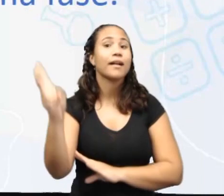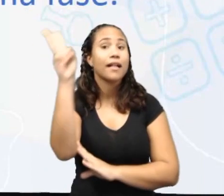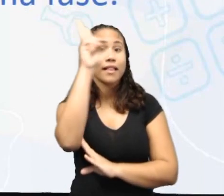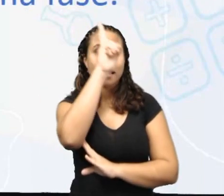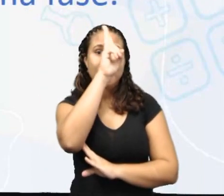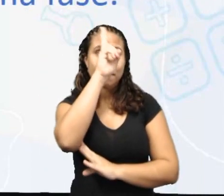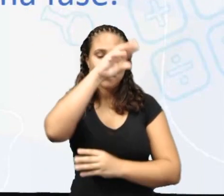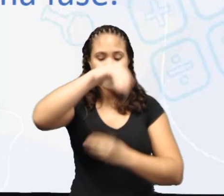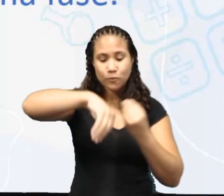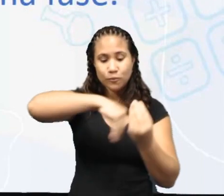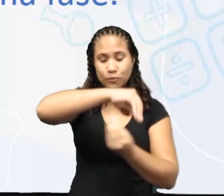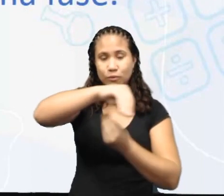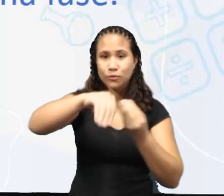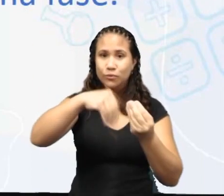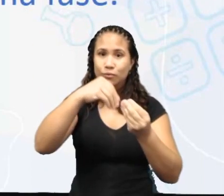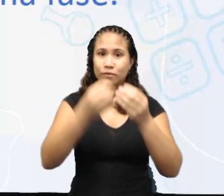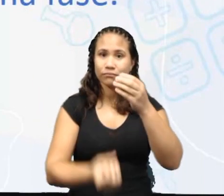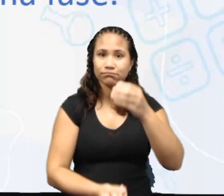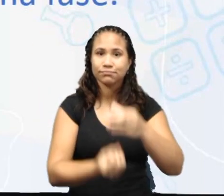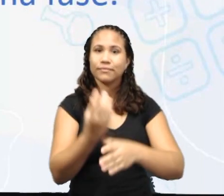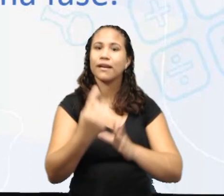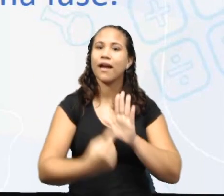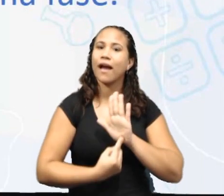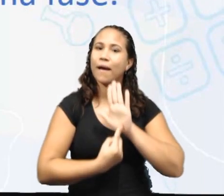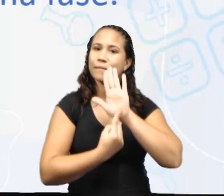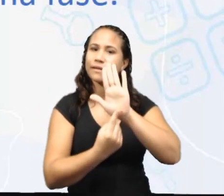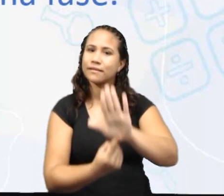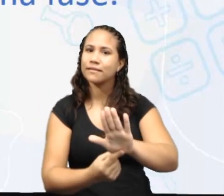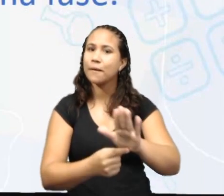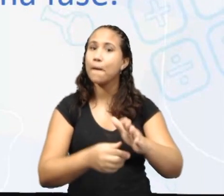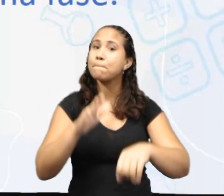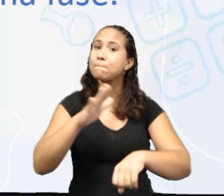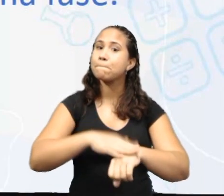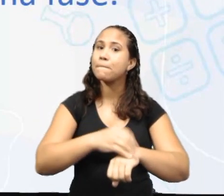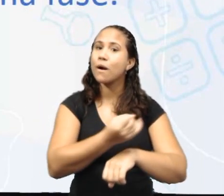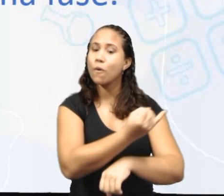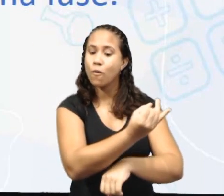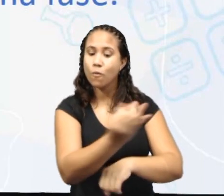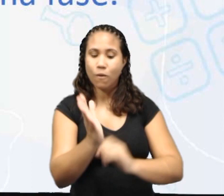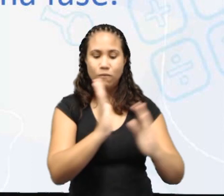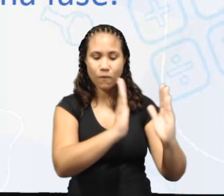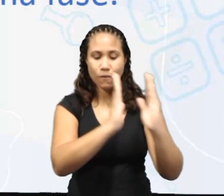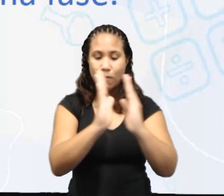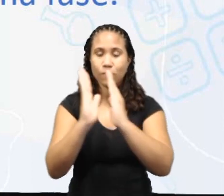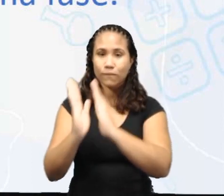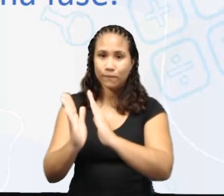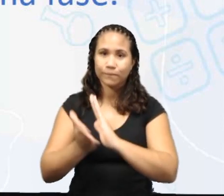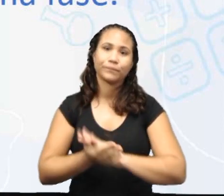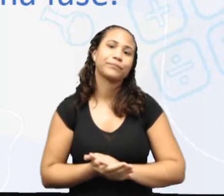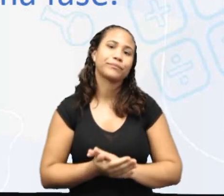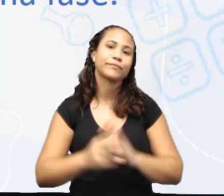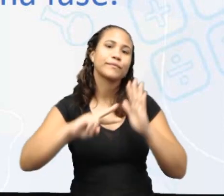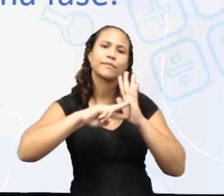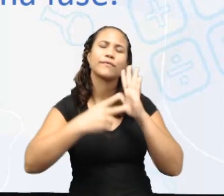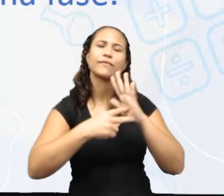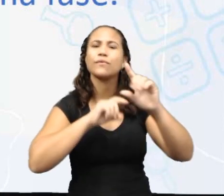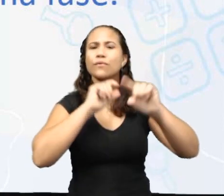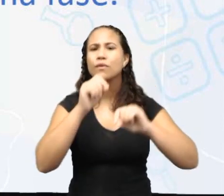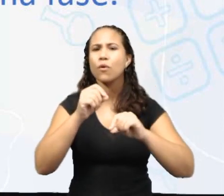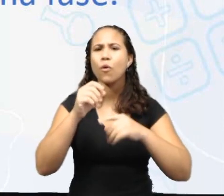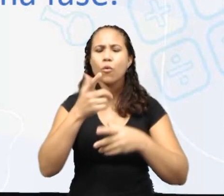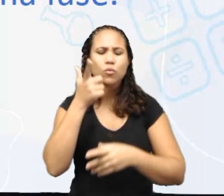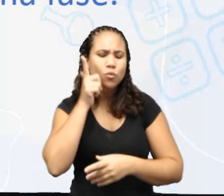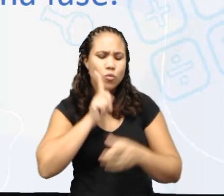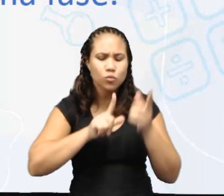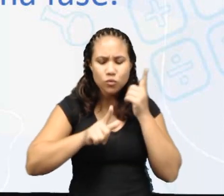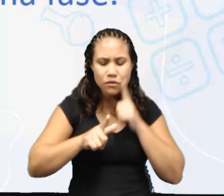Lembrando que mistura heterogênea é aquela que apresenta mais de uma fase. Ou seja, quando eu consigo